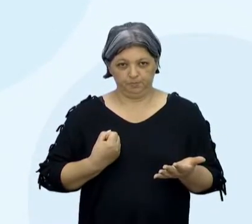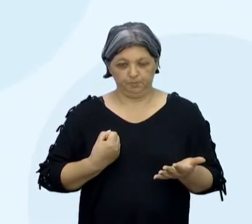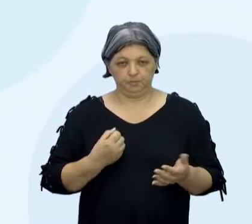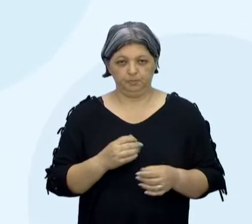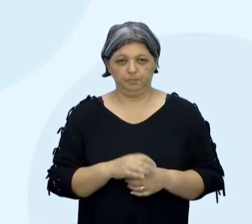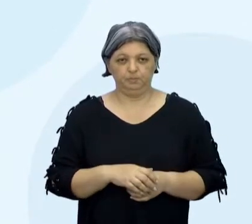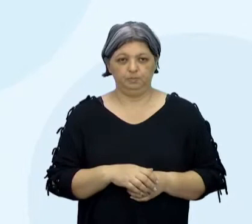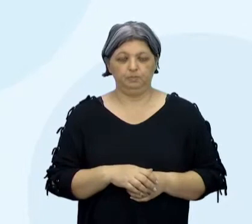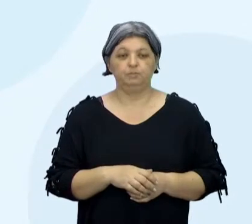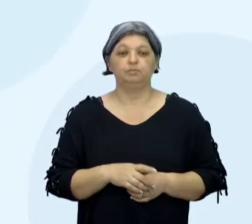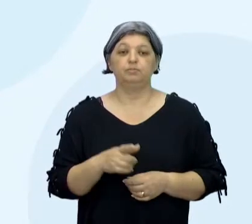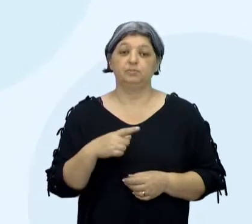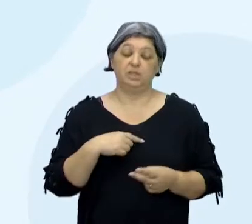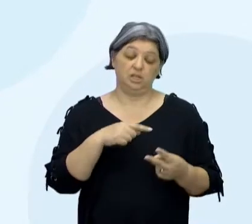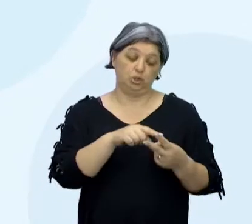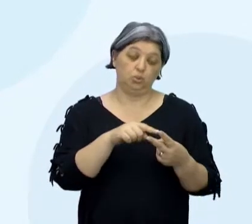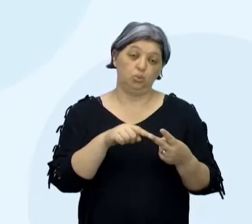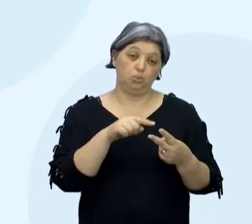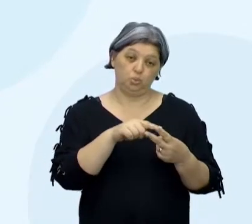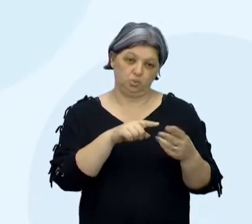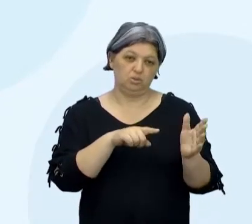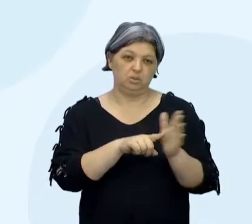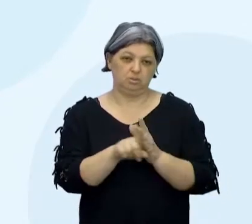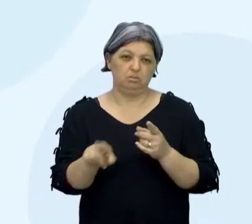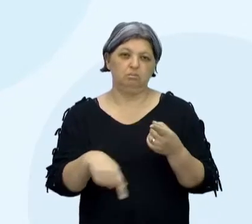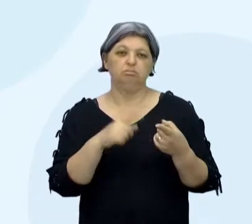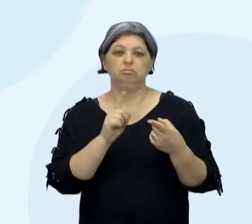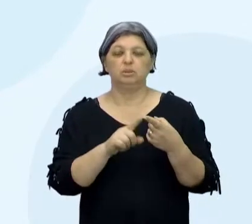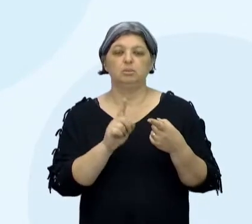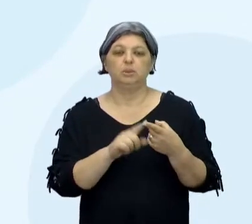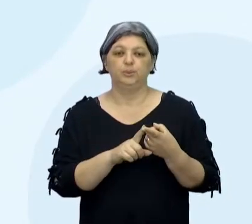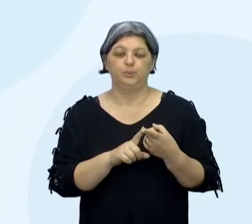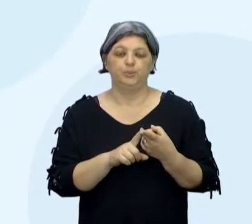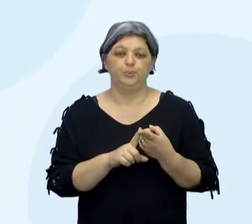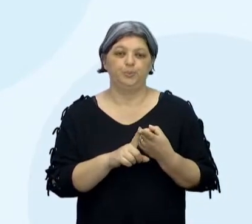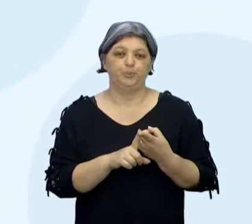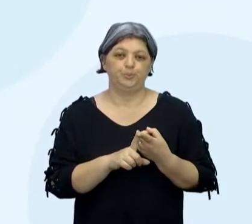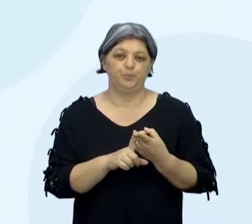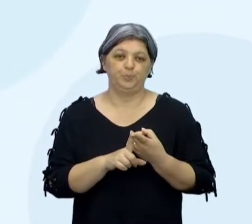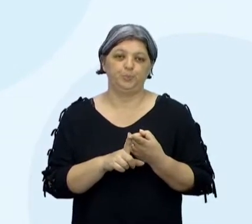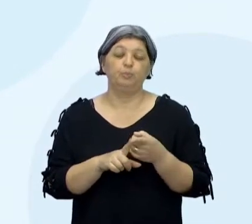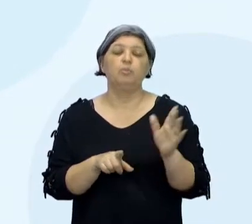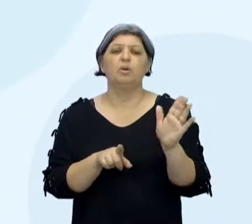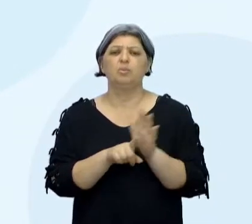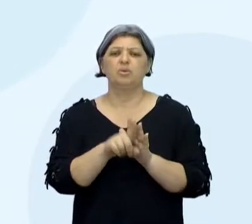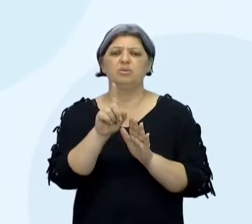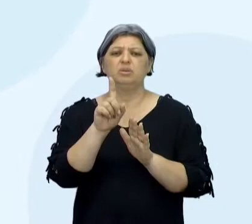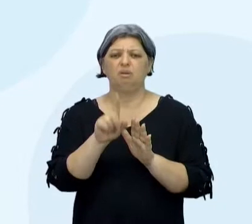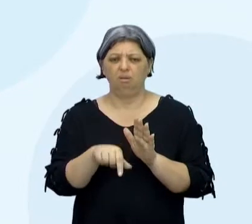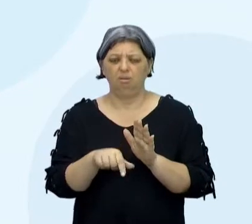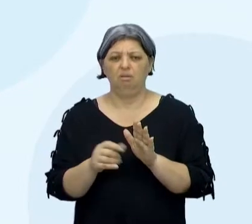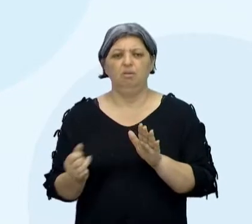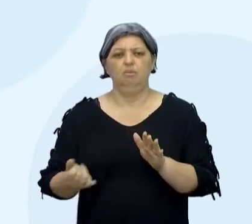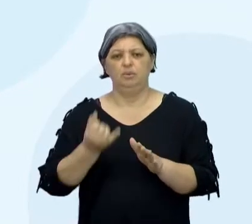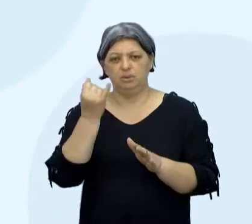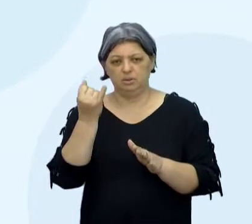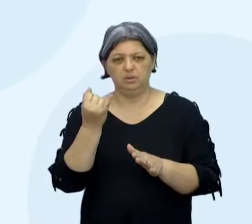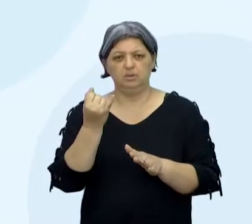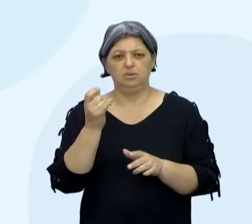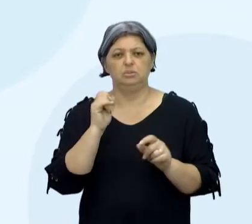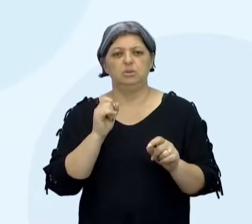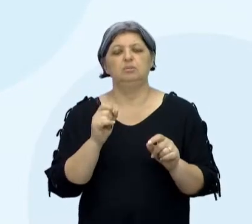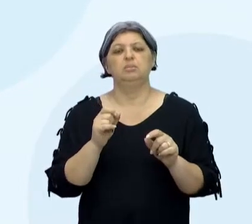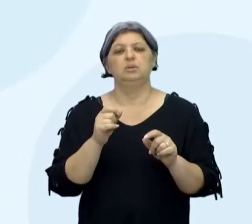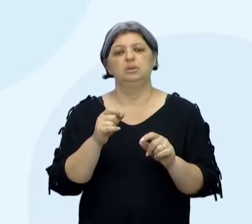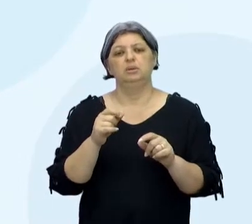tem como eu disse dois questionamentos tá aí o primeiro o questionamento é é importante tratarmos de assuntos